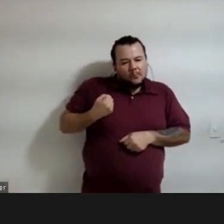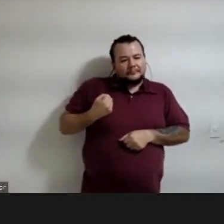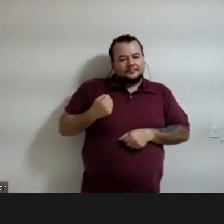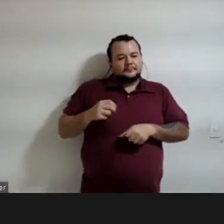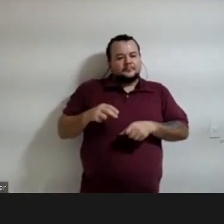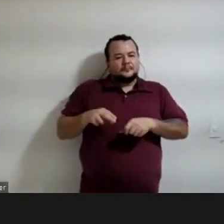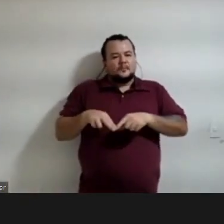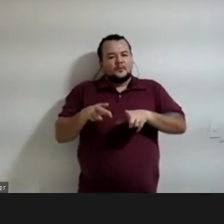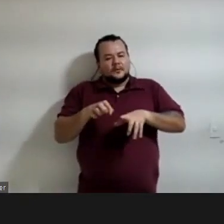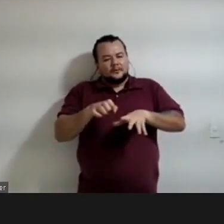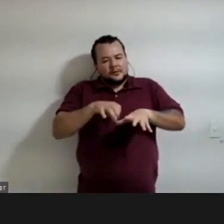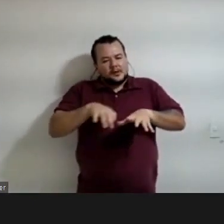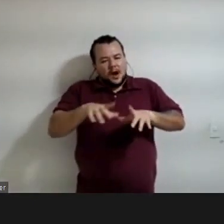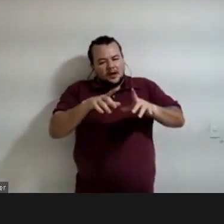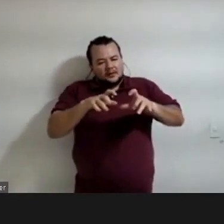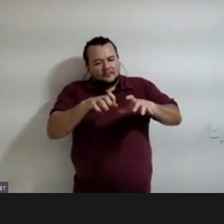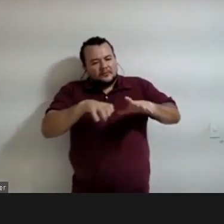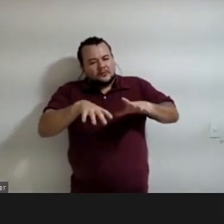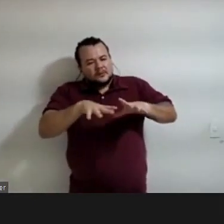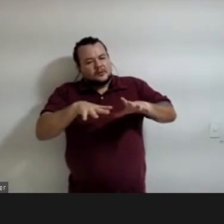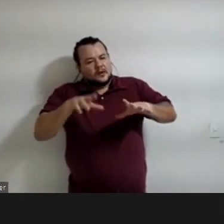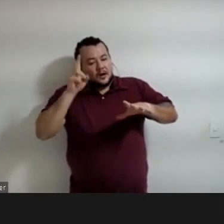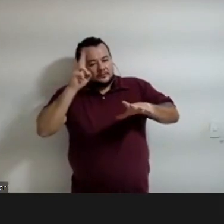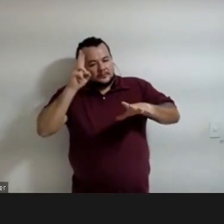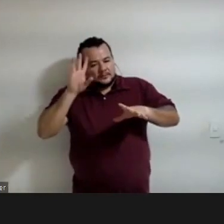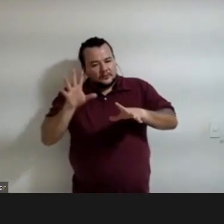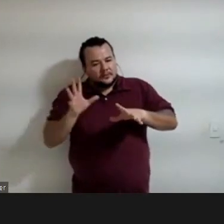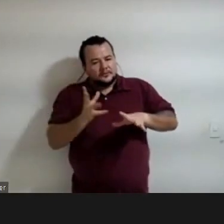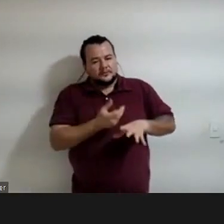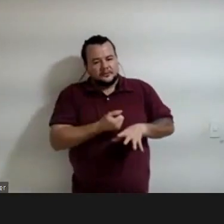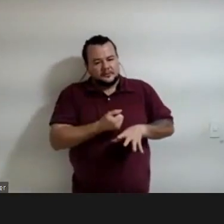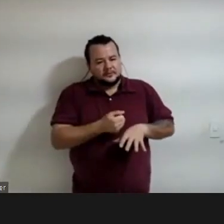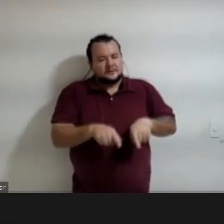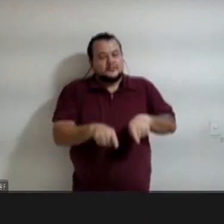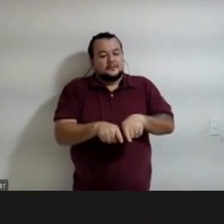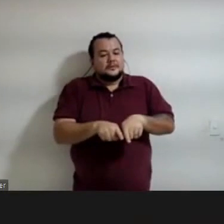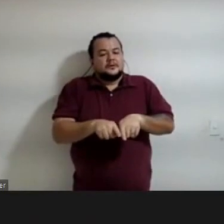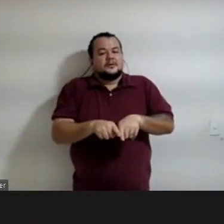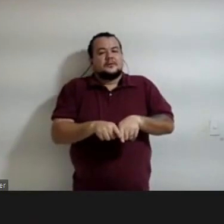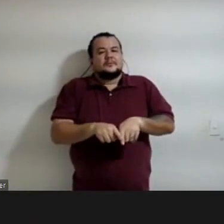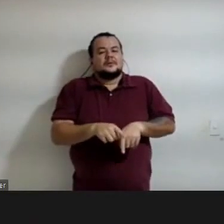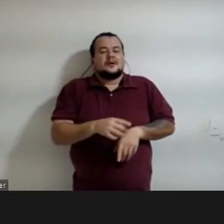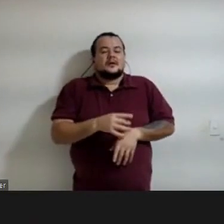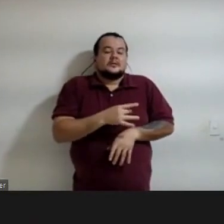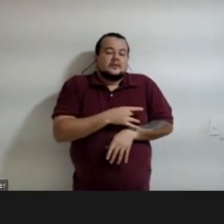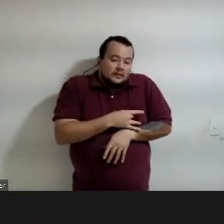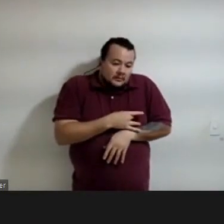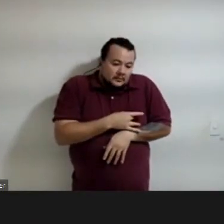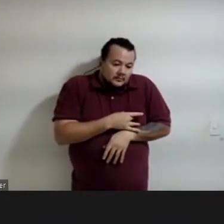do campo, mas também a dor e a violência desse momento que a gente está tendo que viver